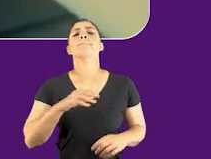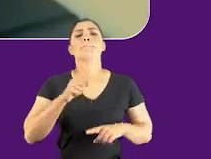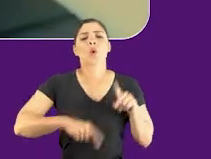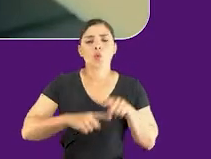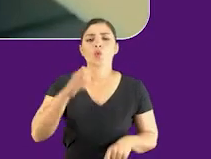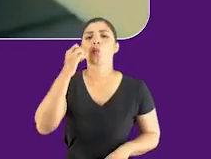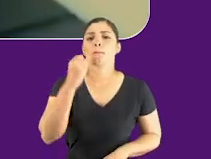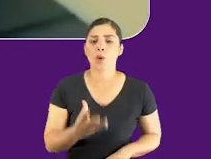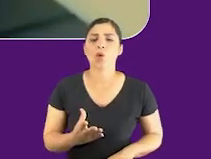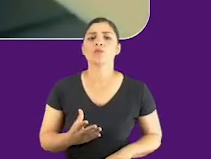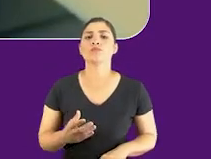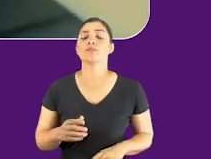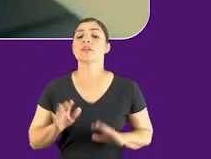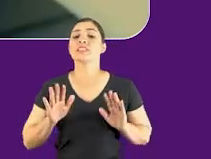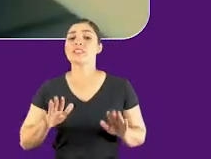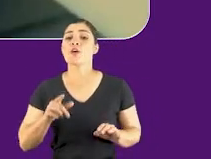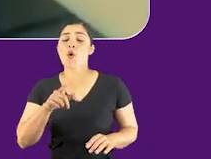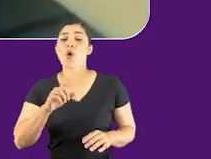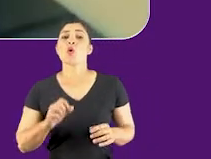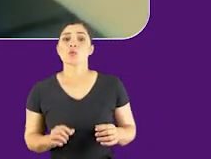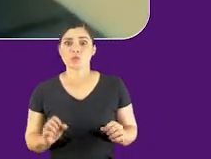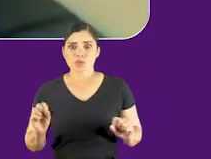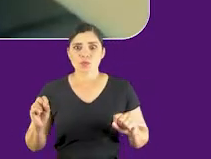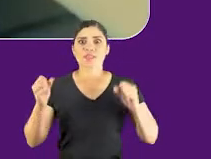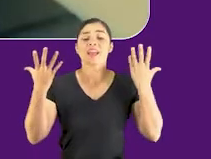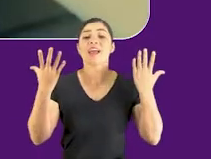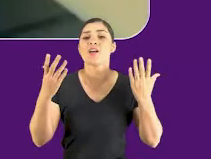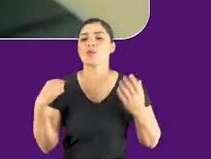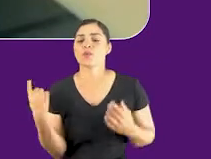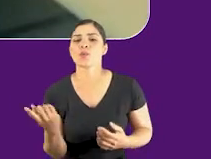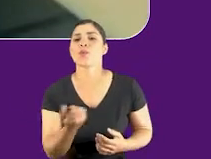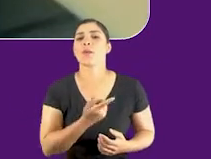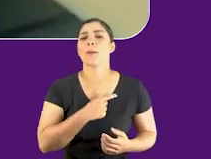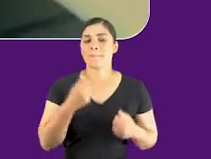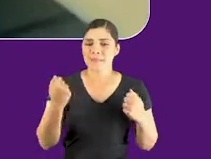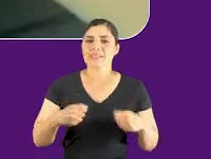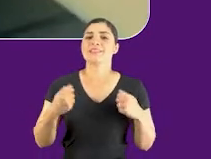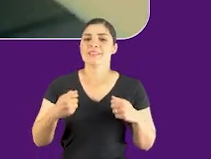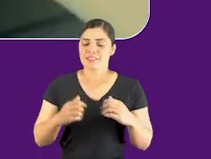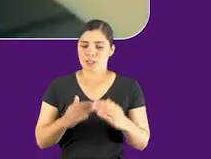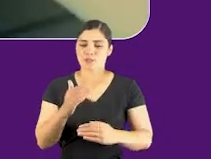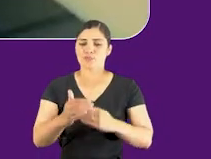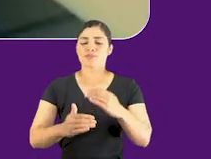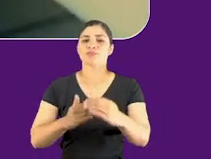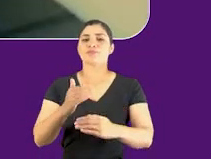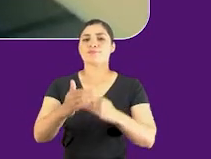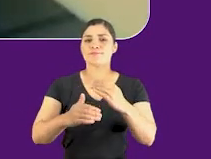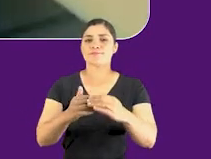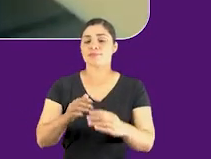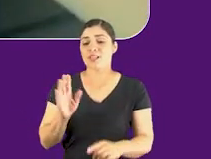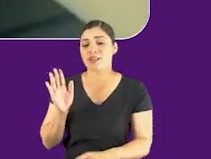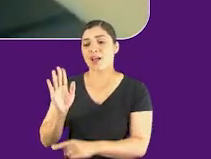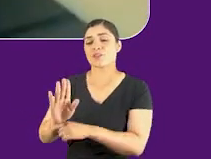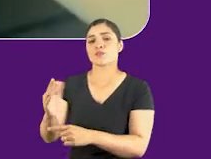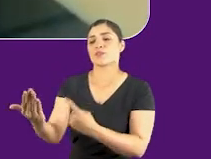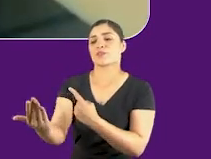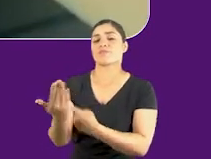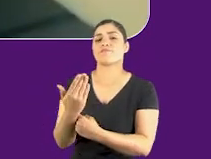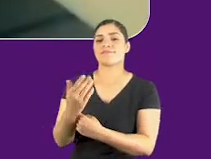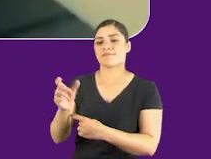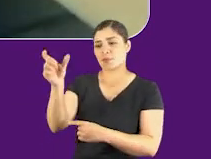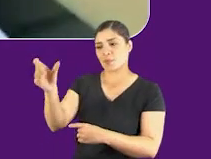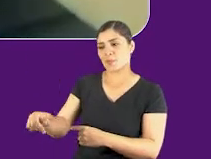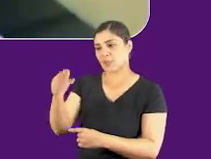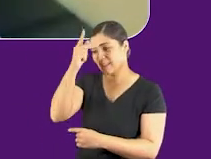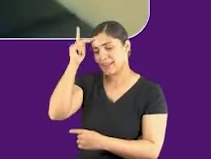conexão com os consumidores ao longo da vida do Consumidor e não ao longo da vida da empresa e é esse